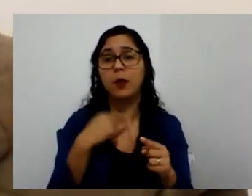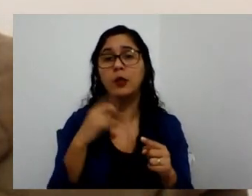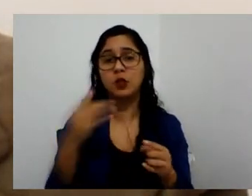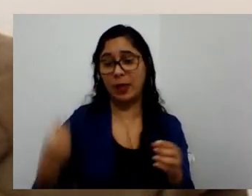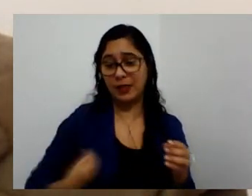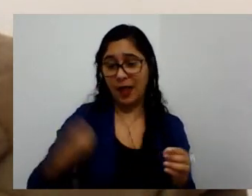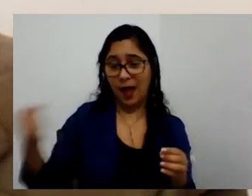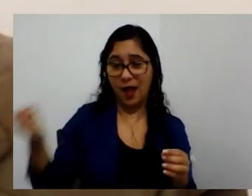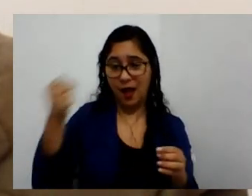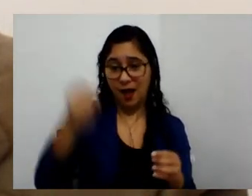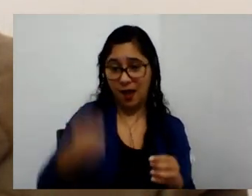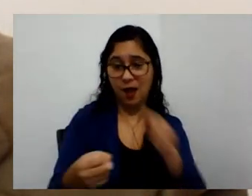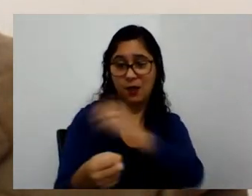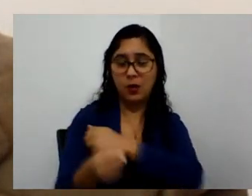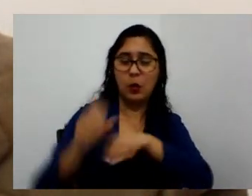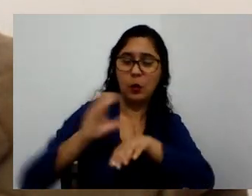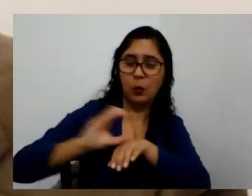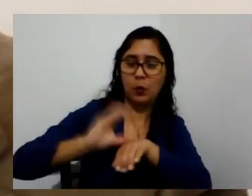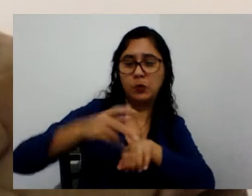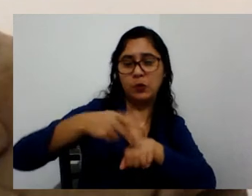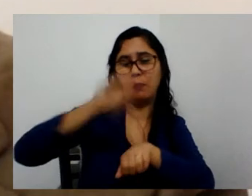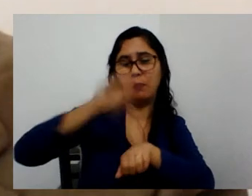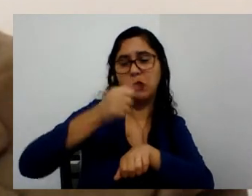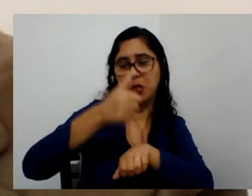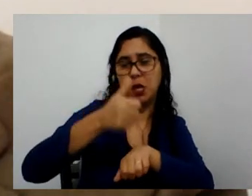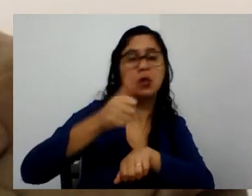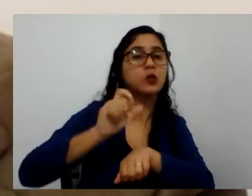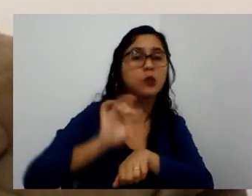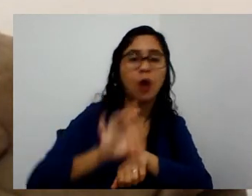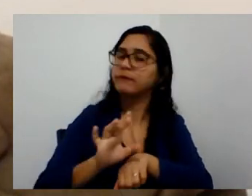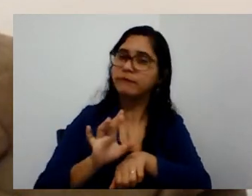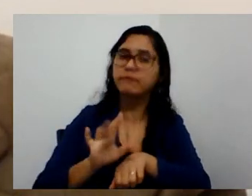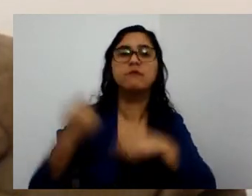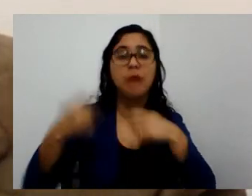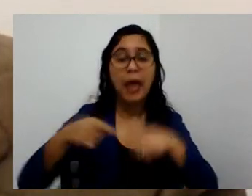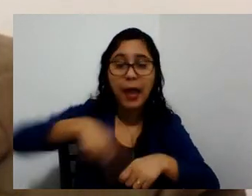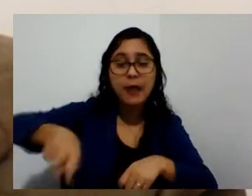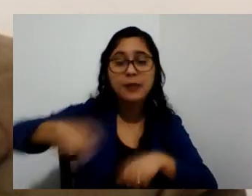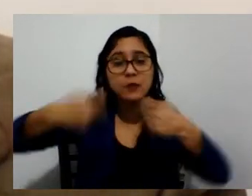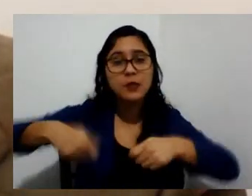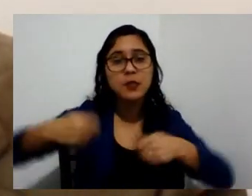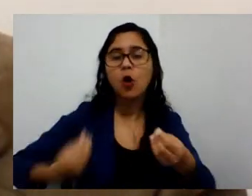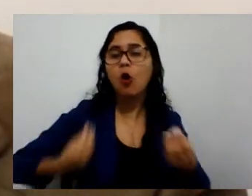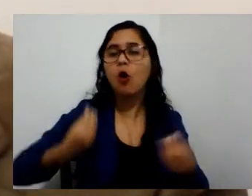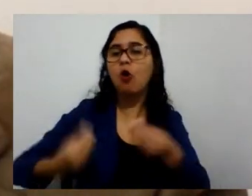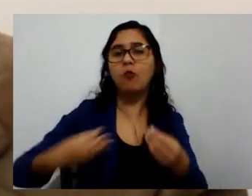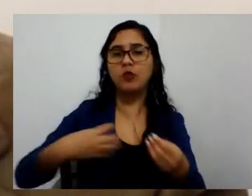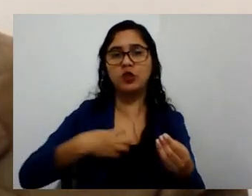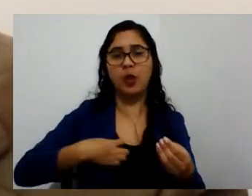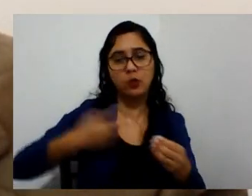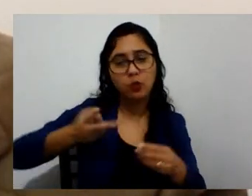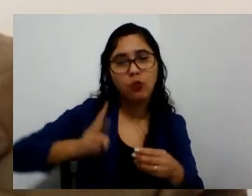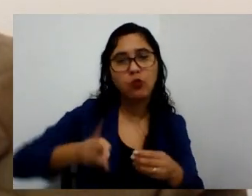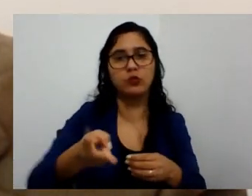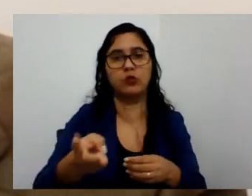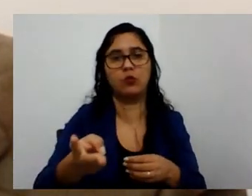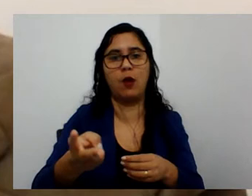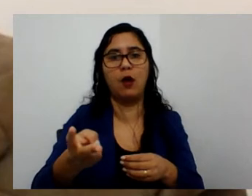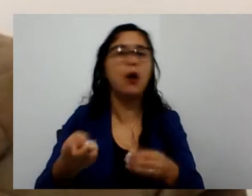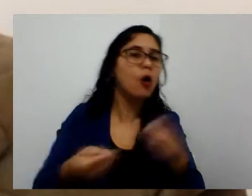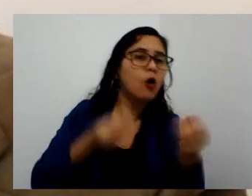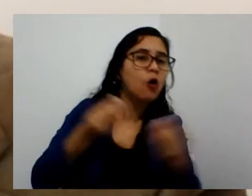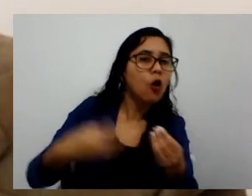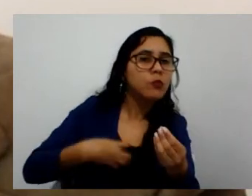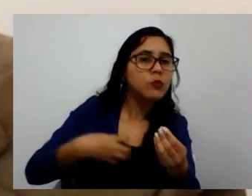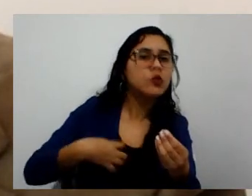da universidade cursando a pós-graduação, eles precisam ter condições para isso, e essas condições serão oferecidas por